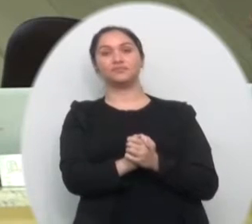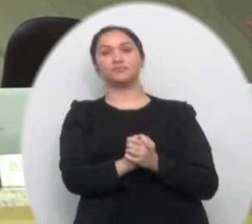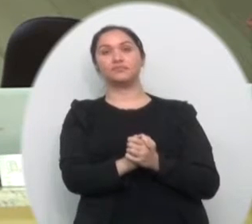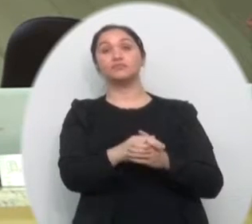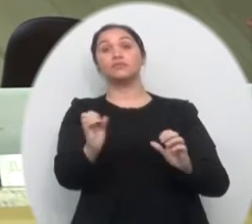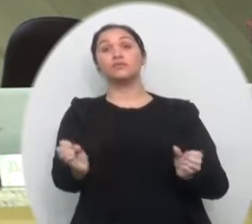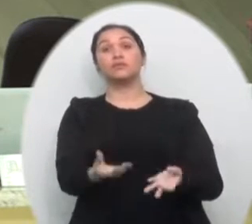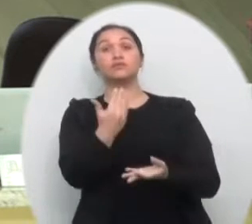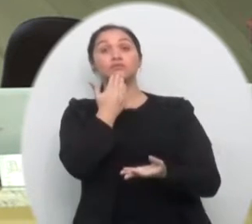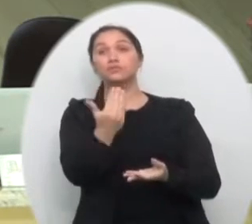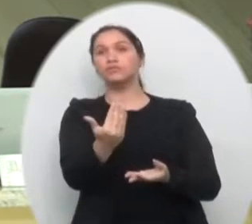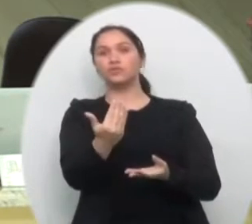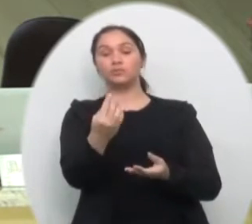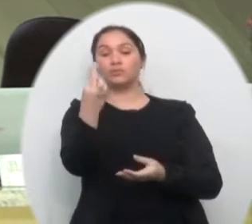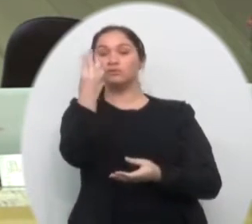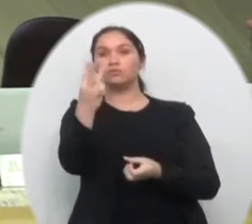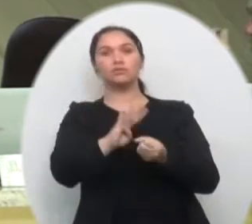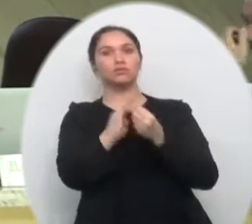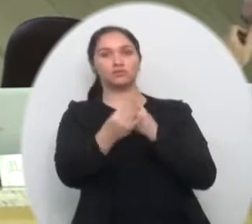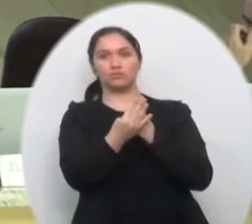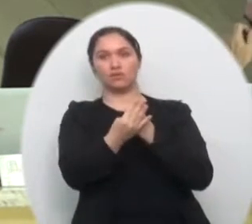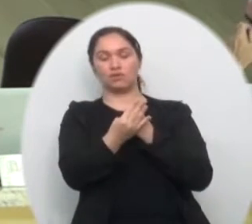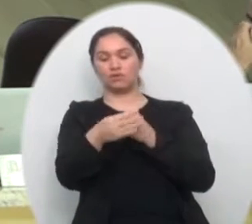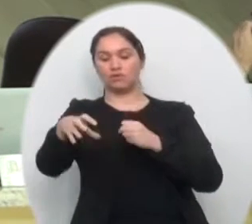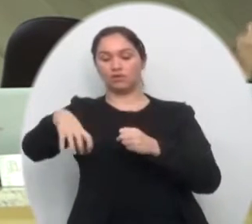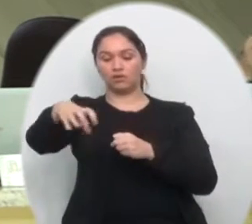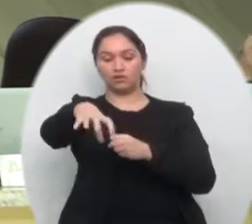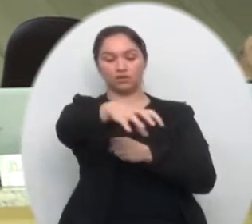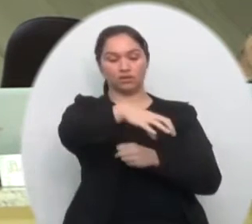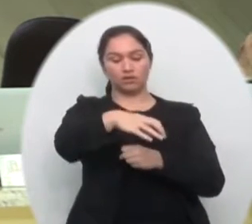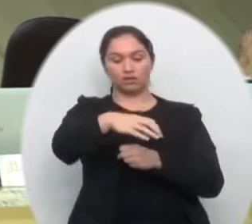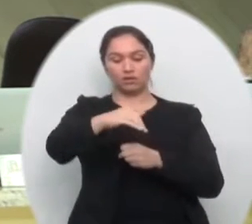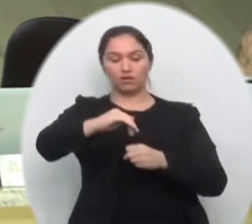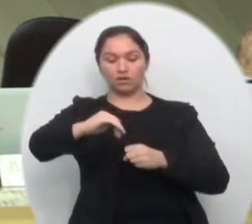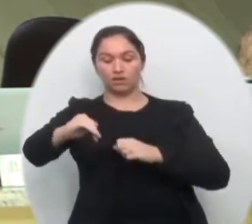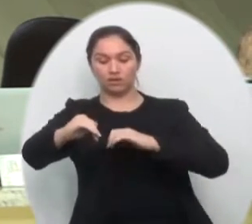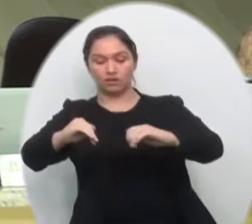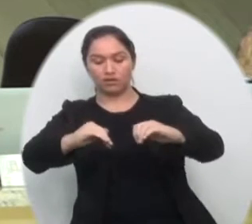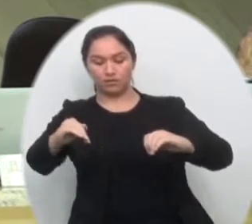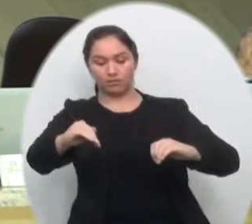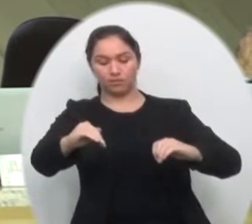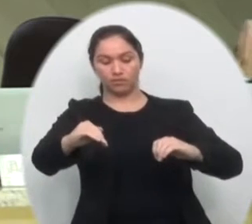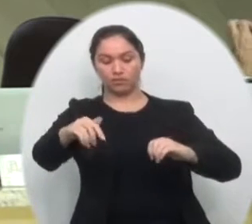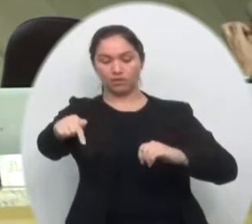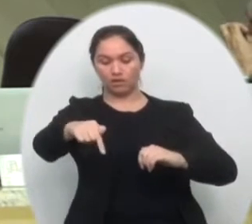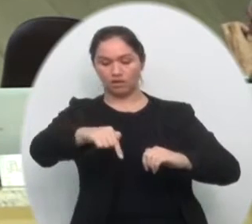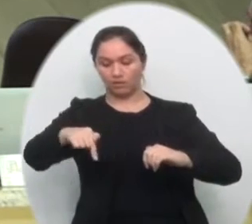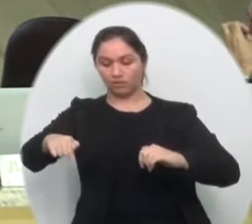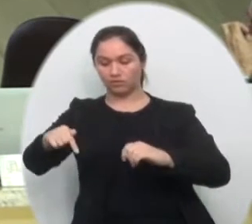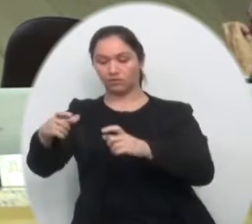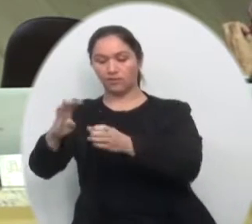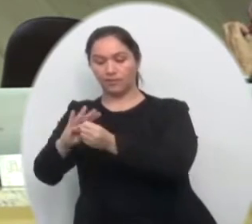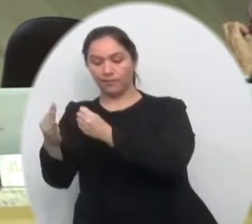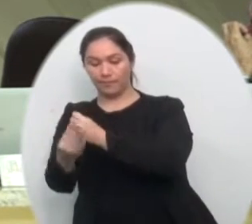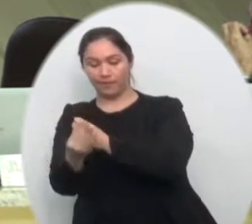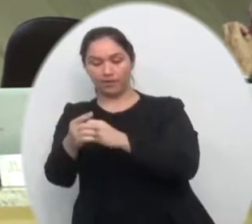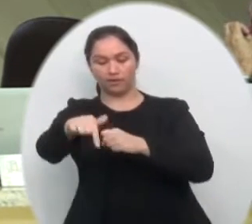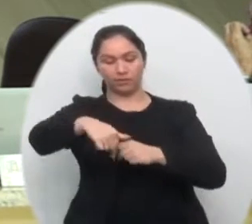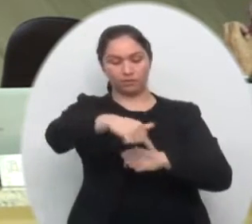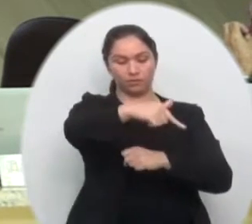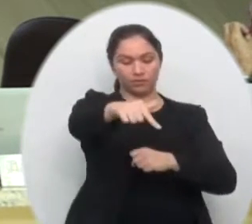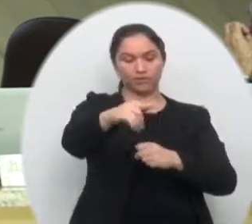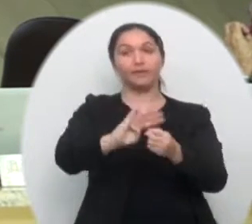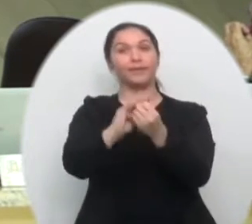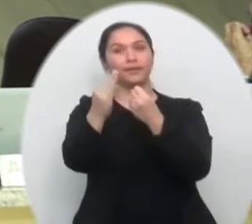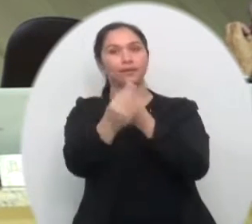definição territorial dos bairros, que é o que a comunidade está querendo, está exigindo para alguns vereadores. Né? Que se defina, que